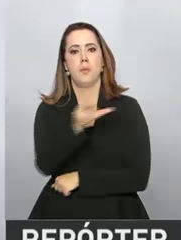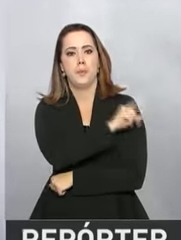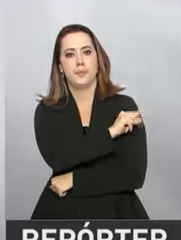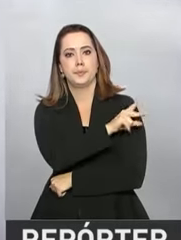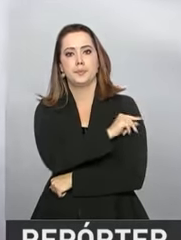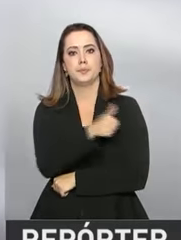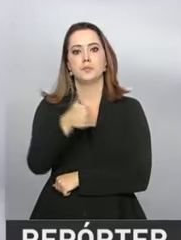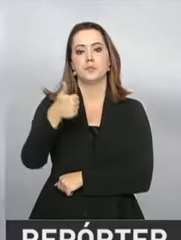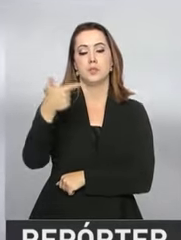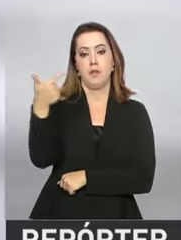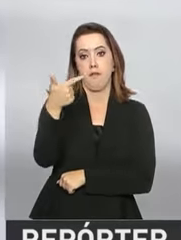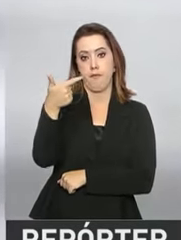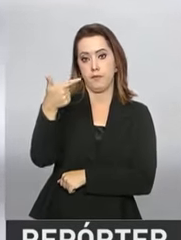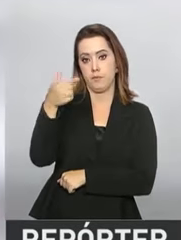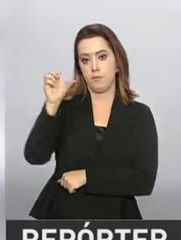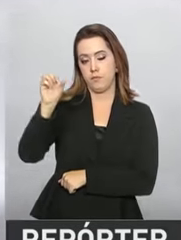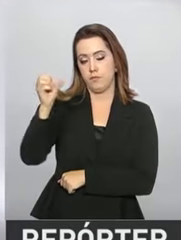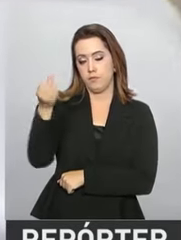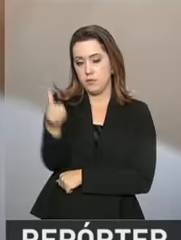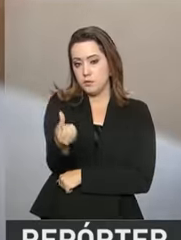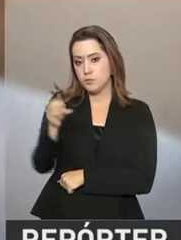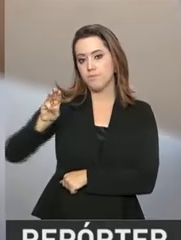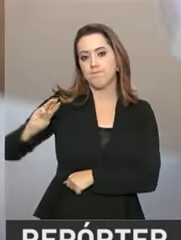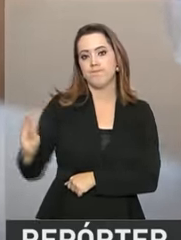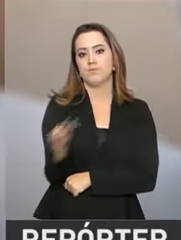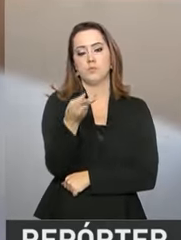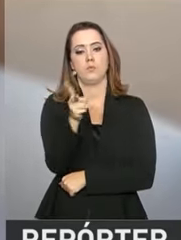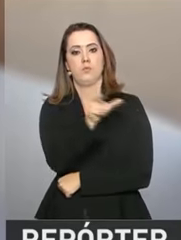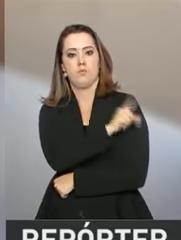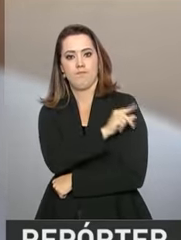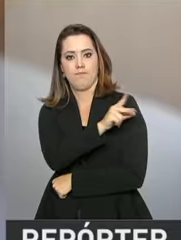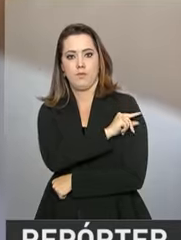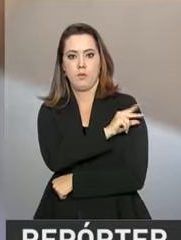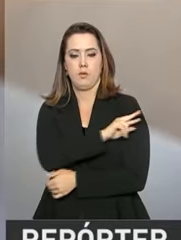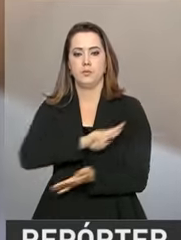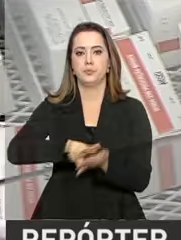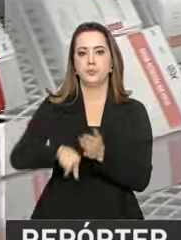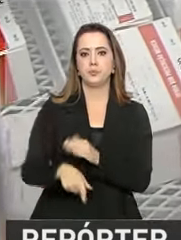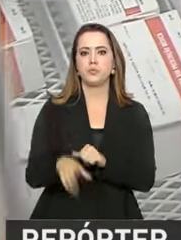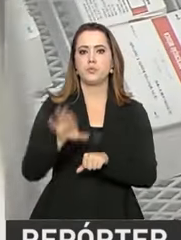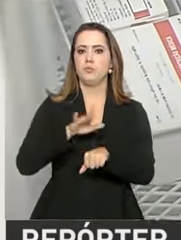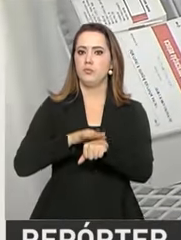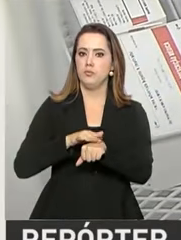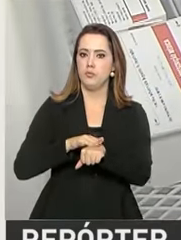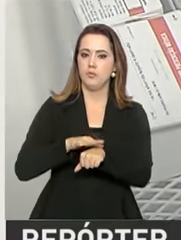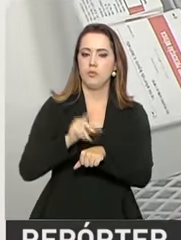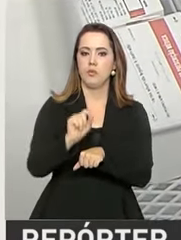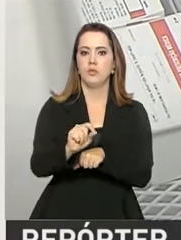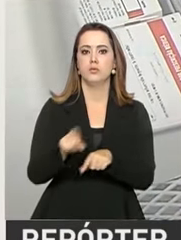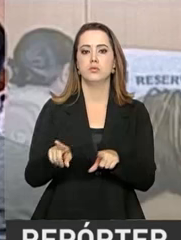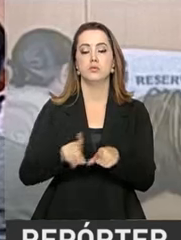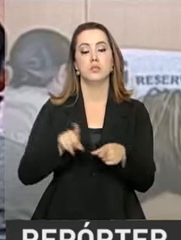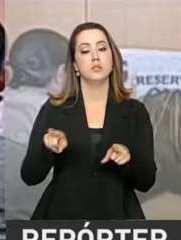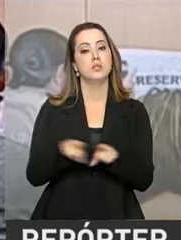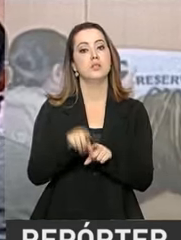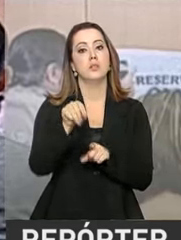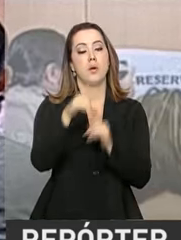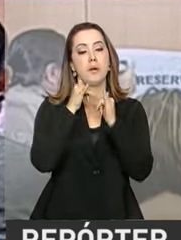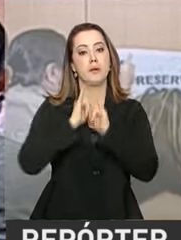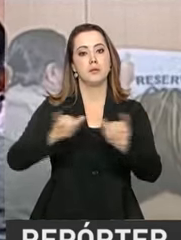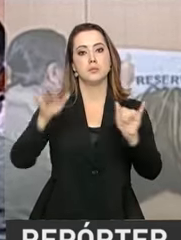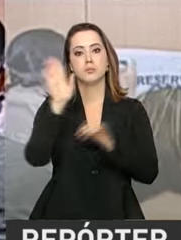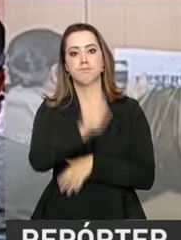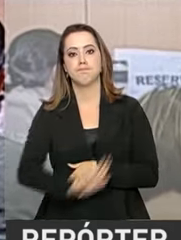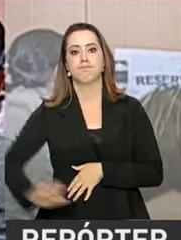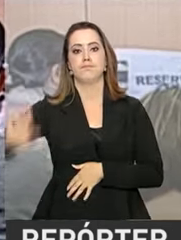de 26 milhões de doses de diversas vacinas, que protegem contra doenças como meningite, pneumonia e poliomielite. É a Campanha